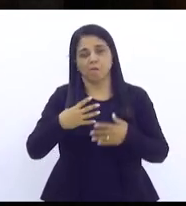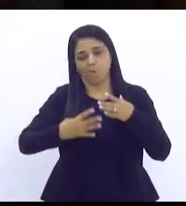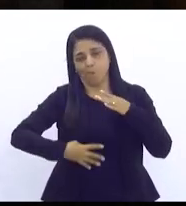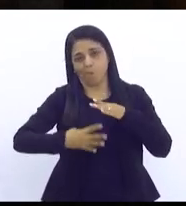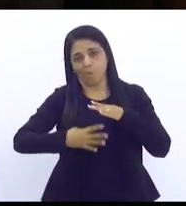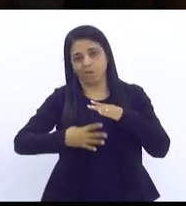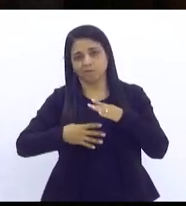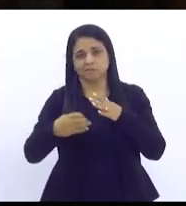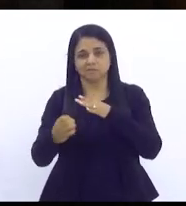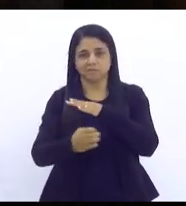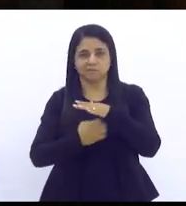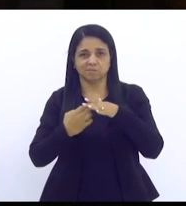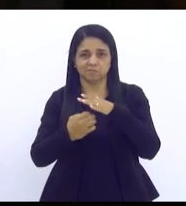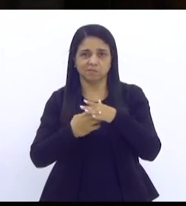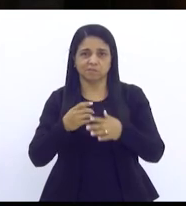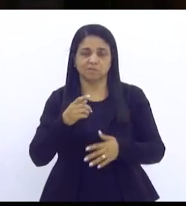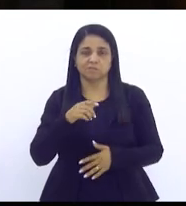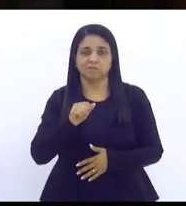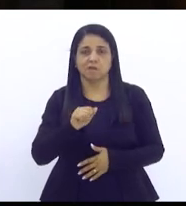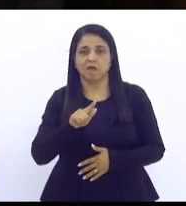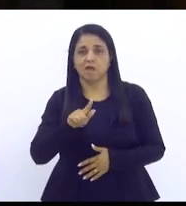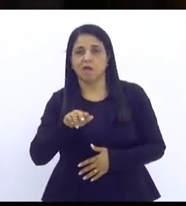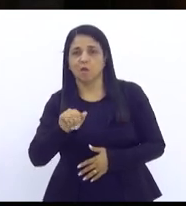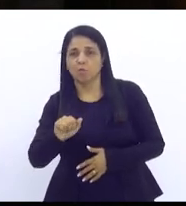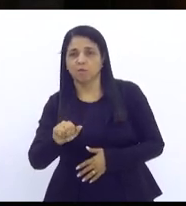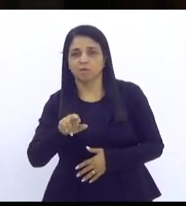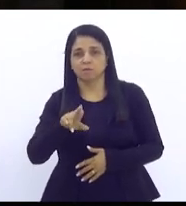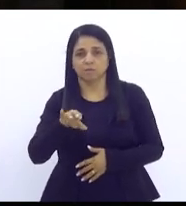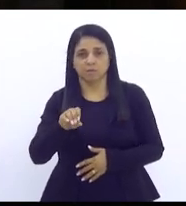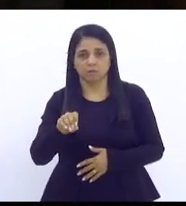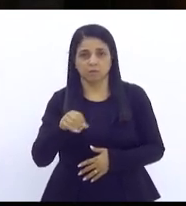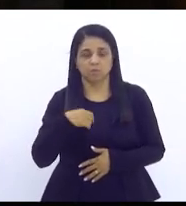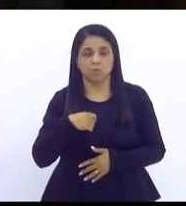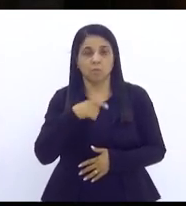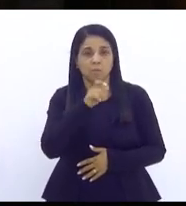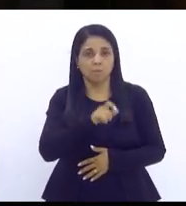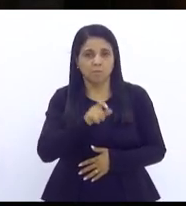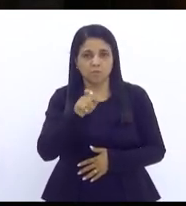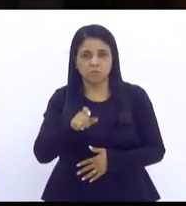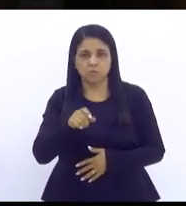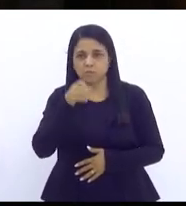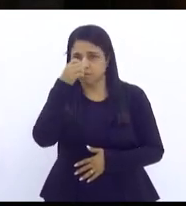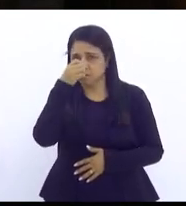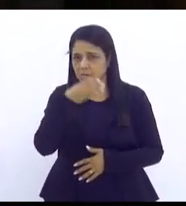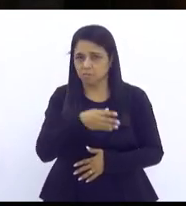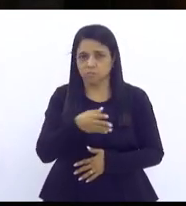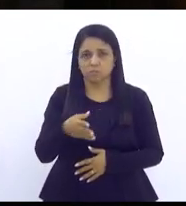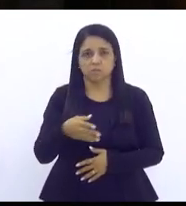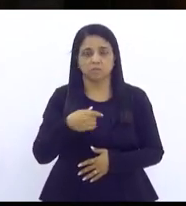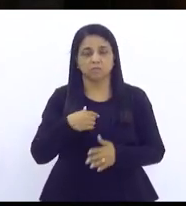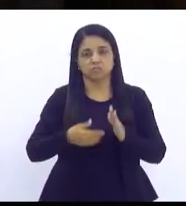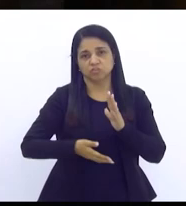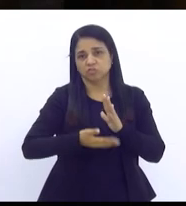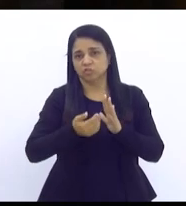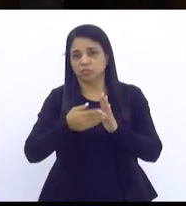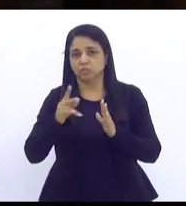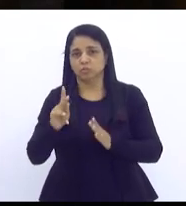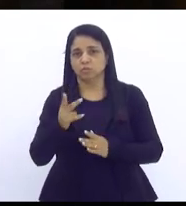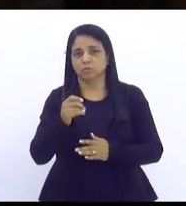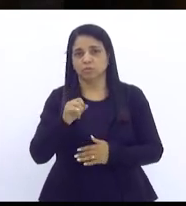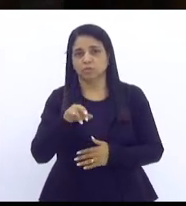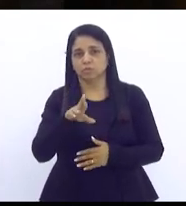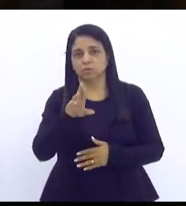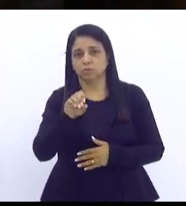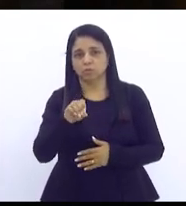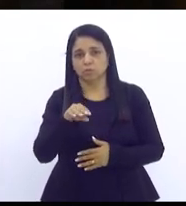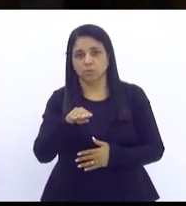da empresa Águas do Rio, com pessoas truculentas tirando os hidrômetros das